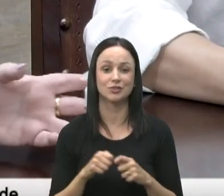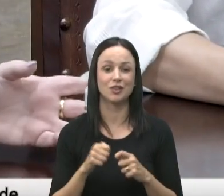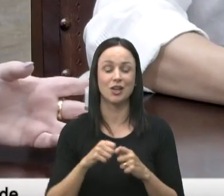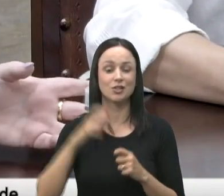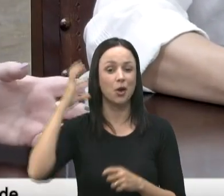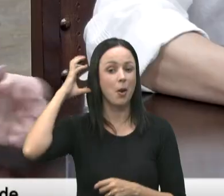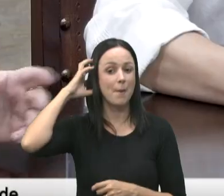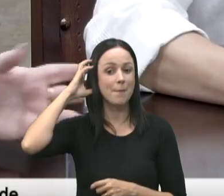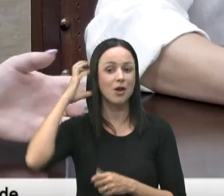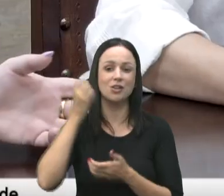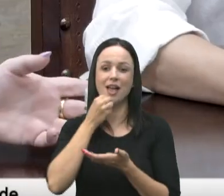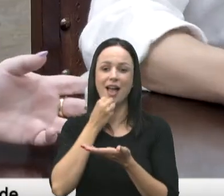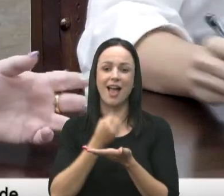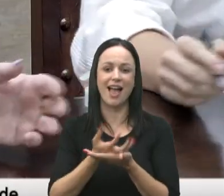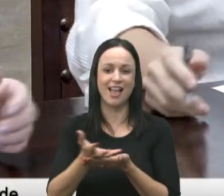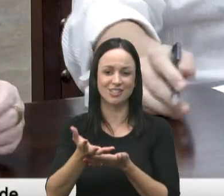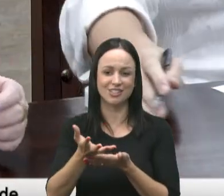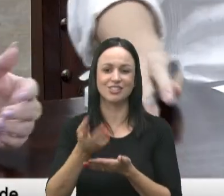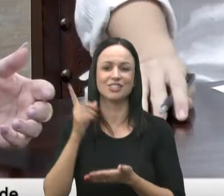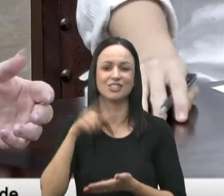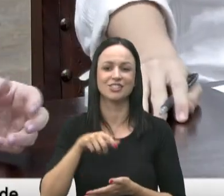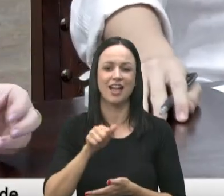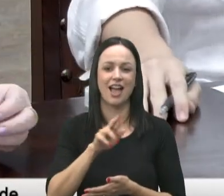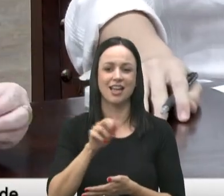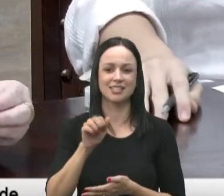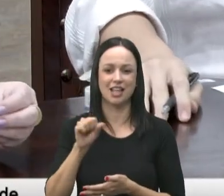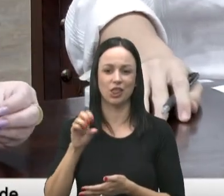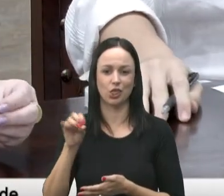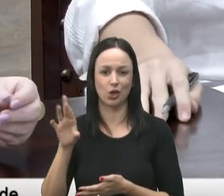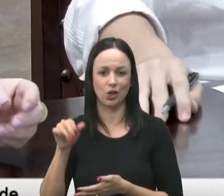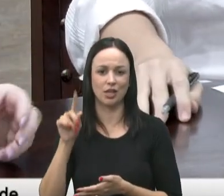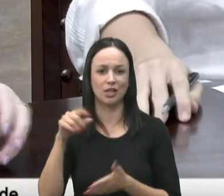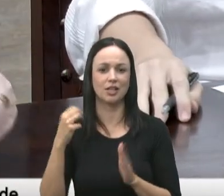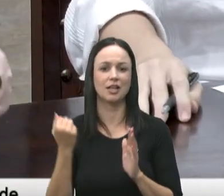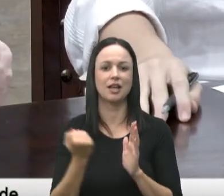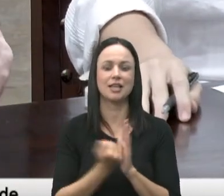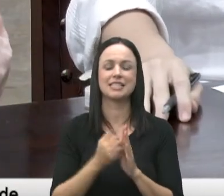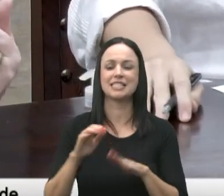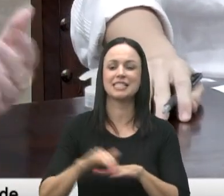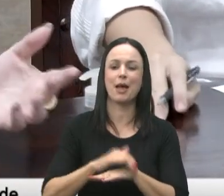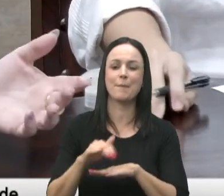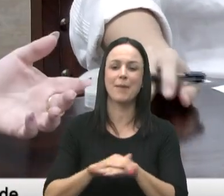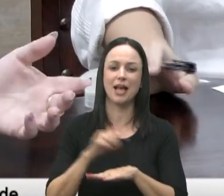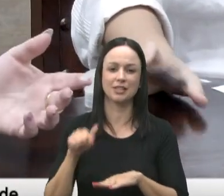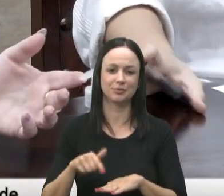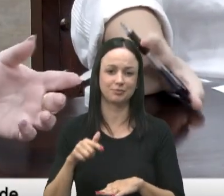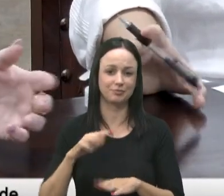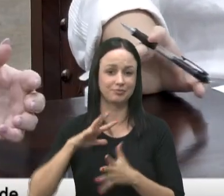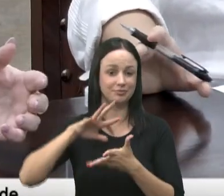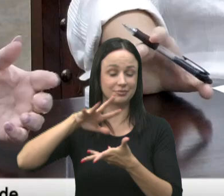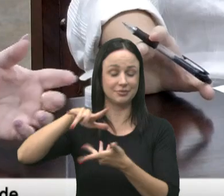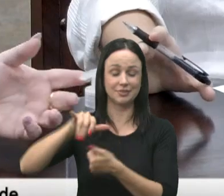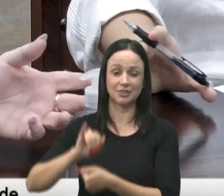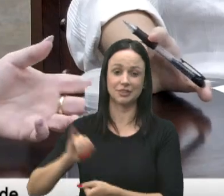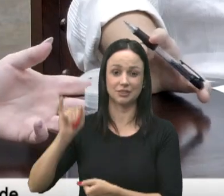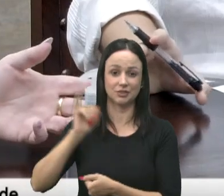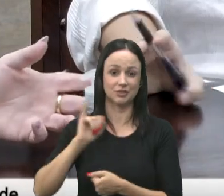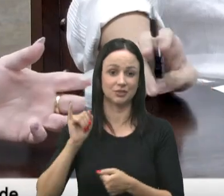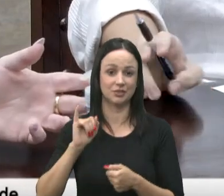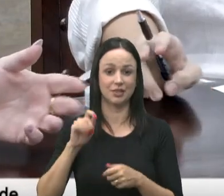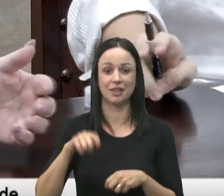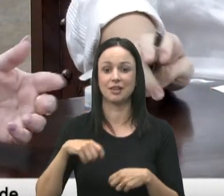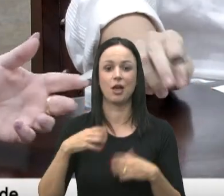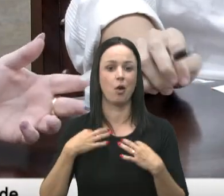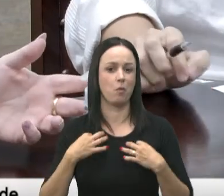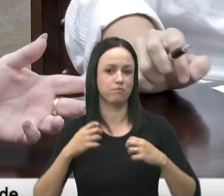na Arrasadora, que, para quem não conhece, é uma marca de calçado internacional, que veste a Xuxa,